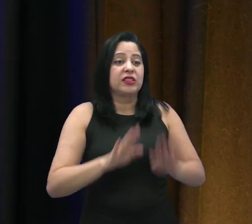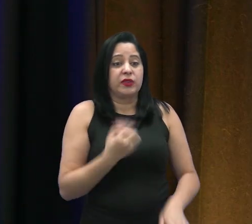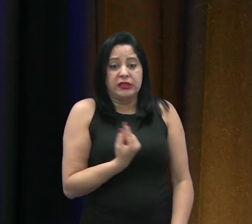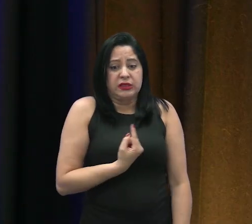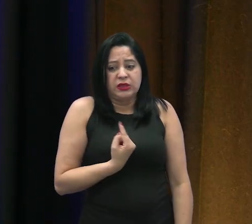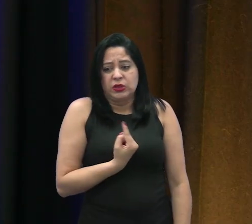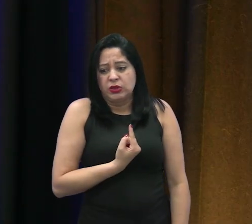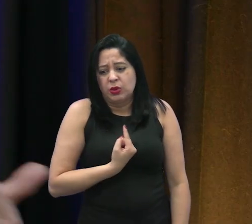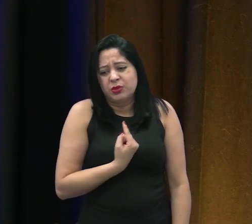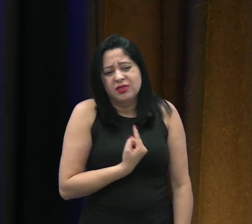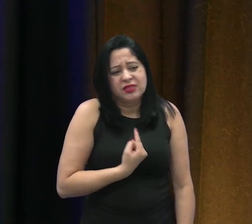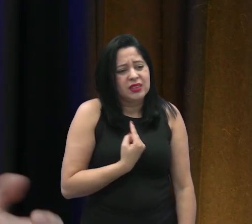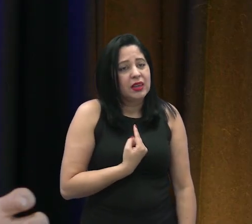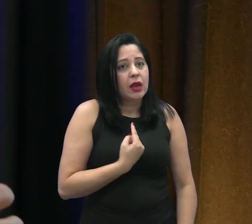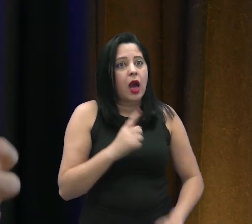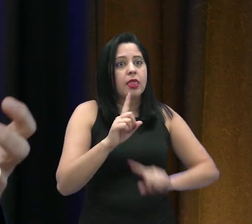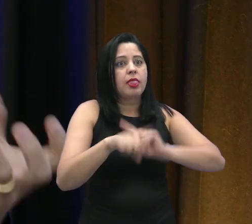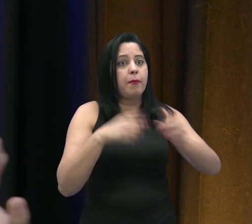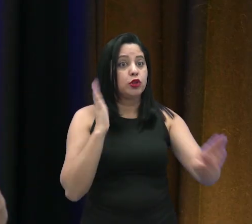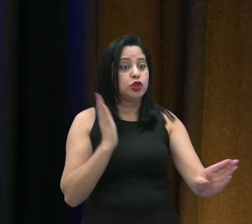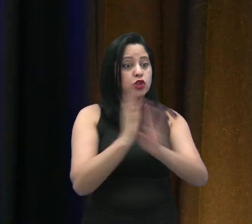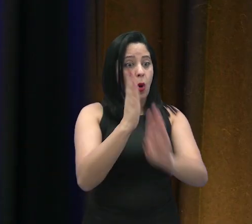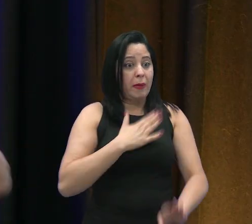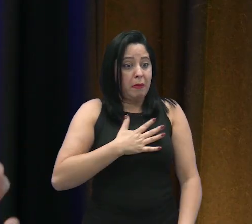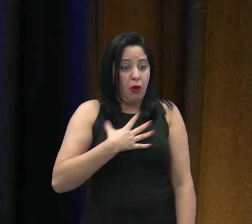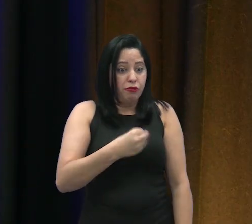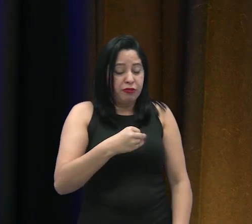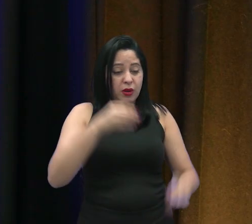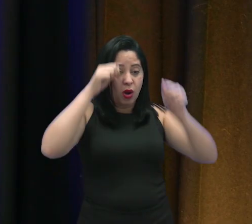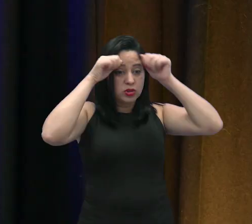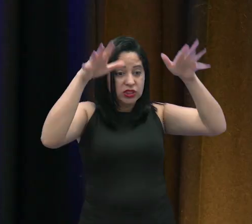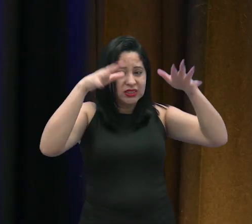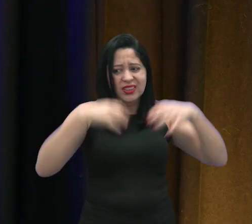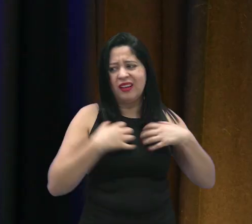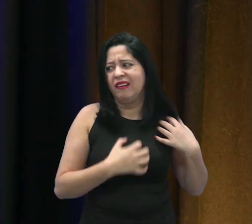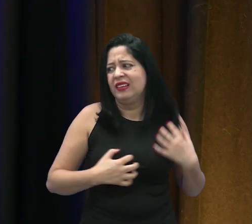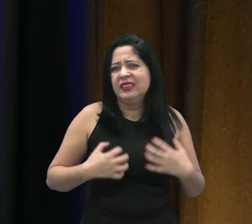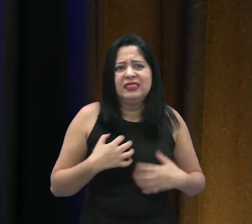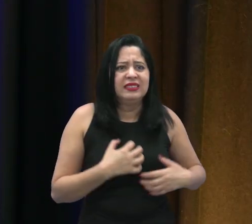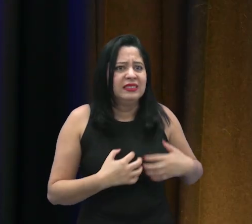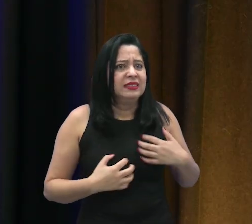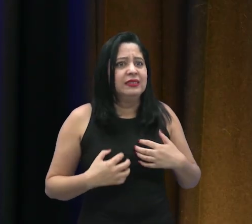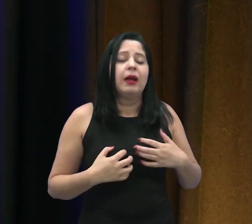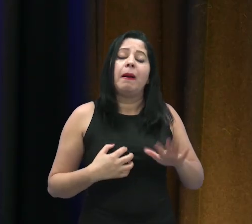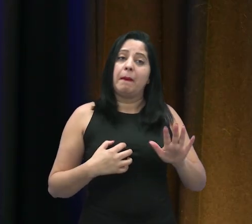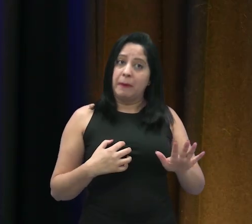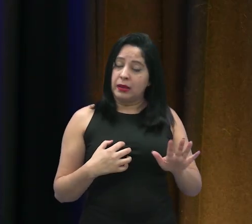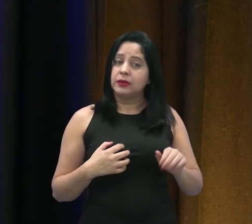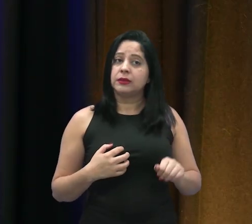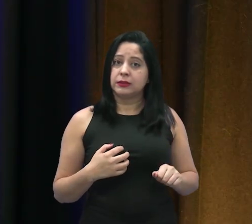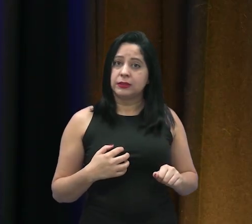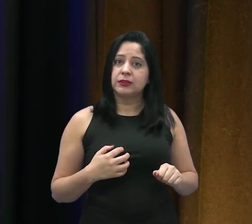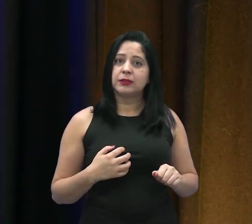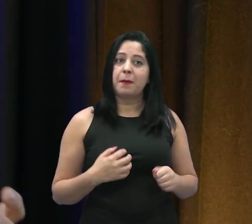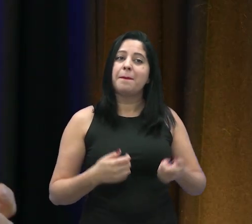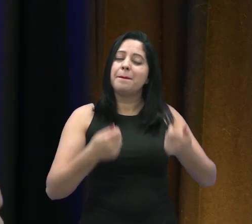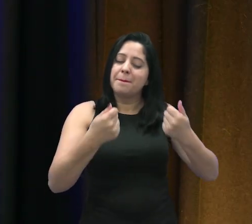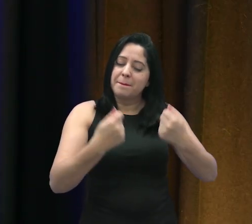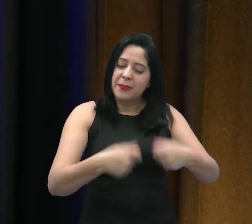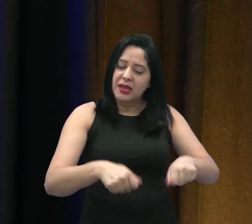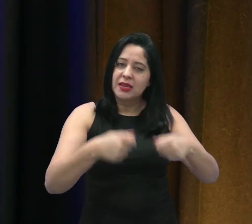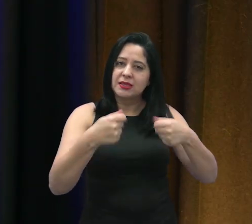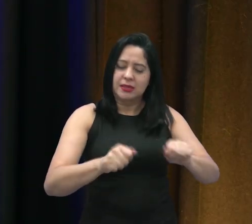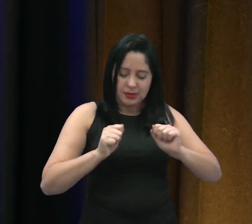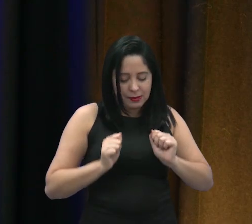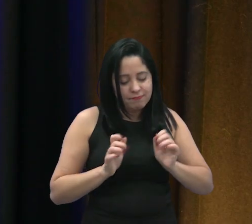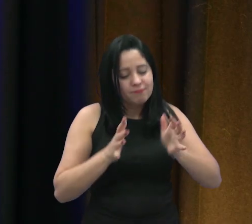do luto, né? Fazer aquele momento que se sente um pouco perdida. Mas, como você perguntou, é uma boa pergunta, tem que ter